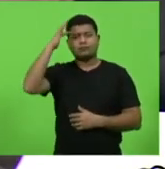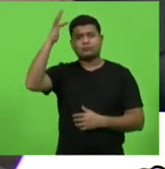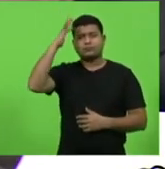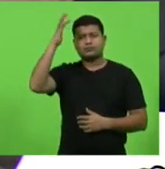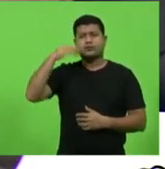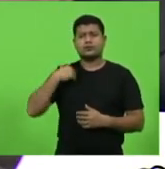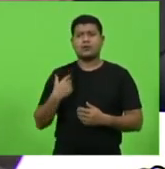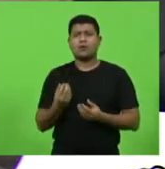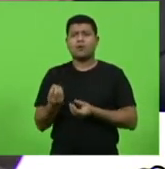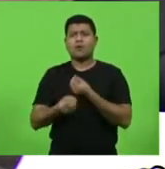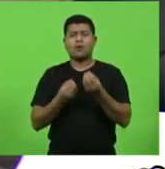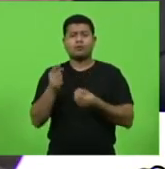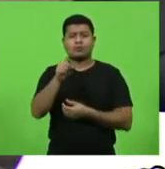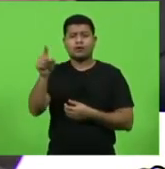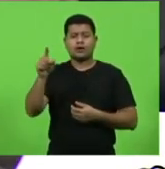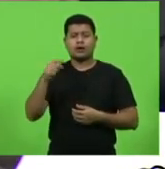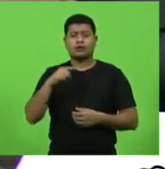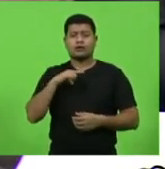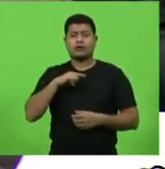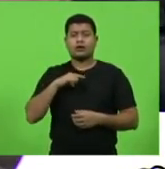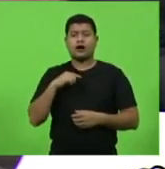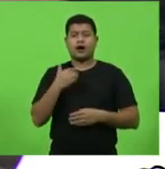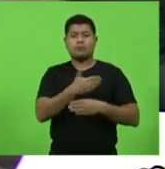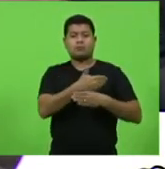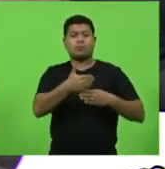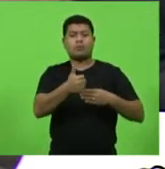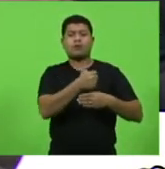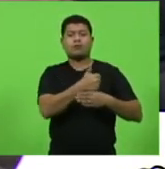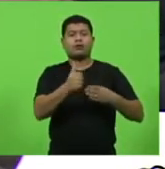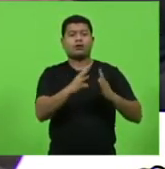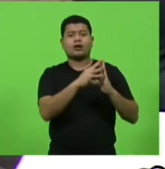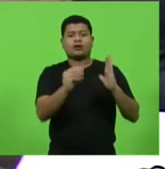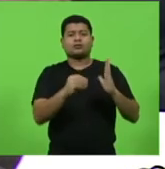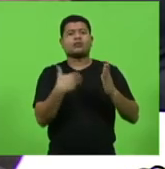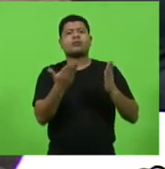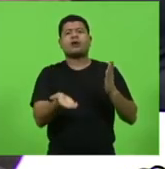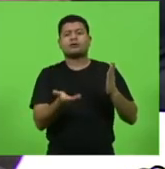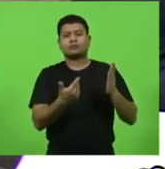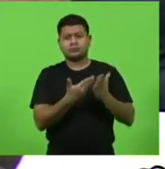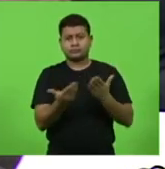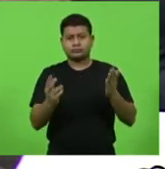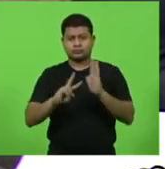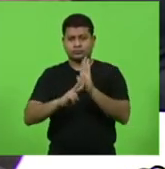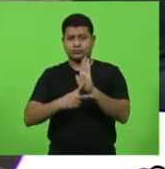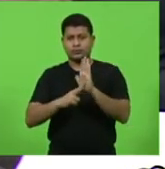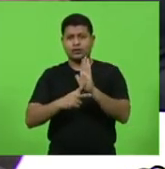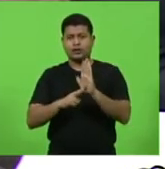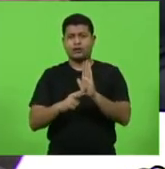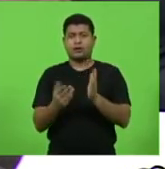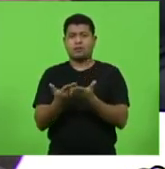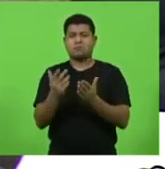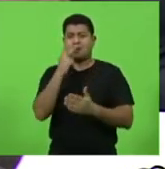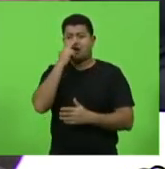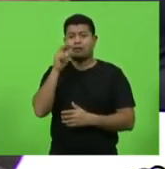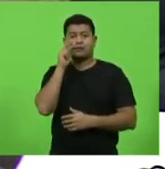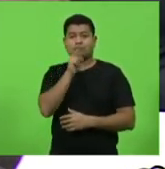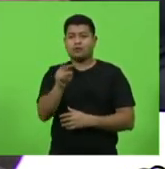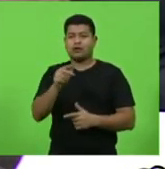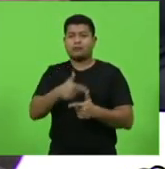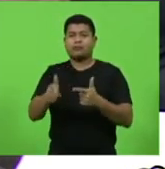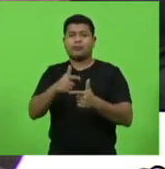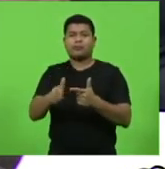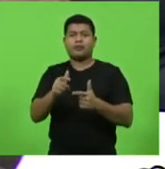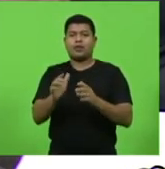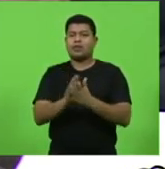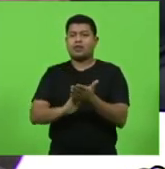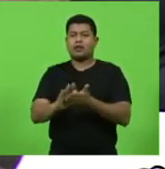bússola moral que norteia um sindicato que não vê problema nenhum em Florianópolis ser a única